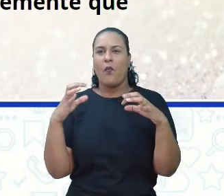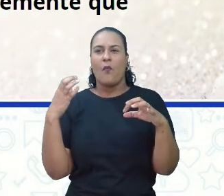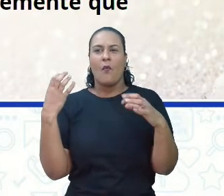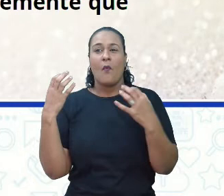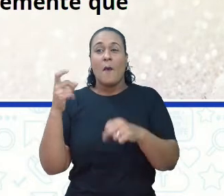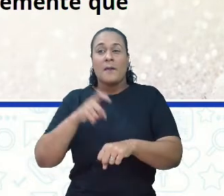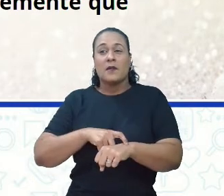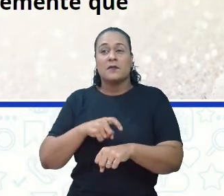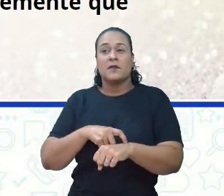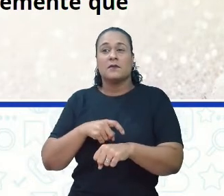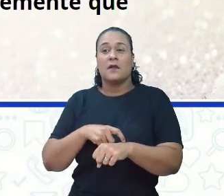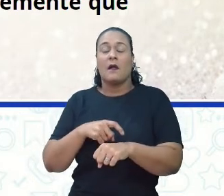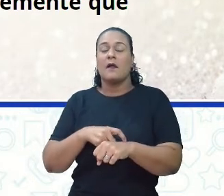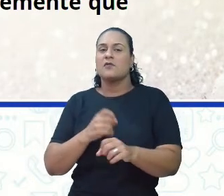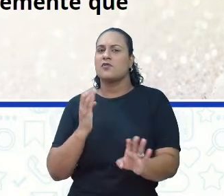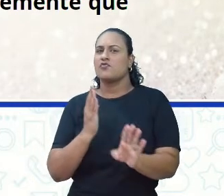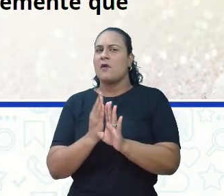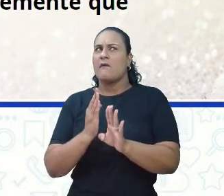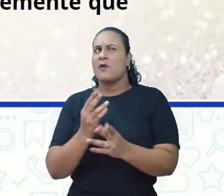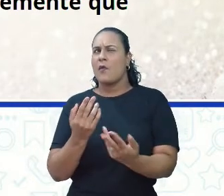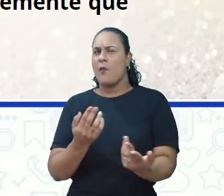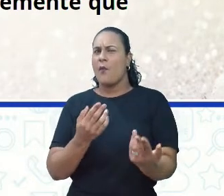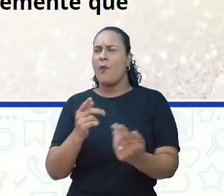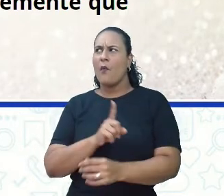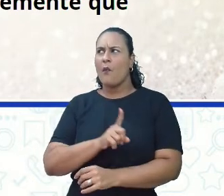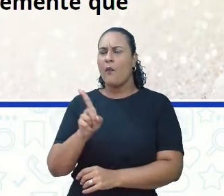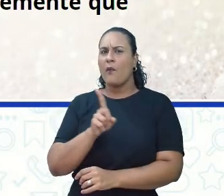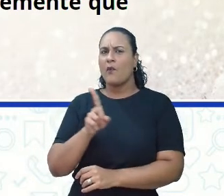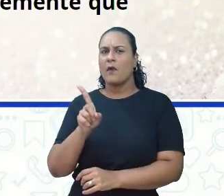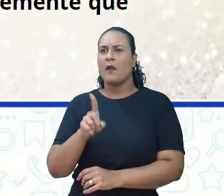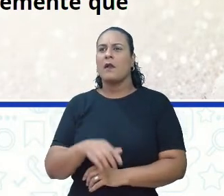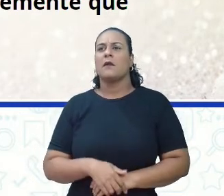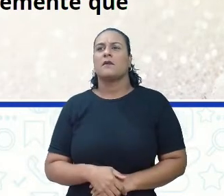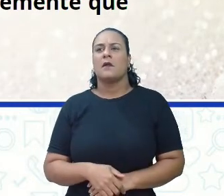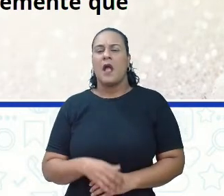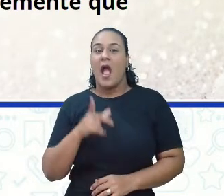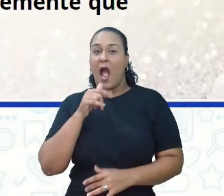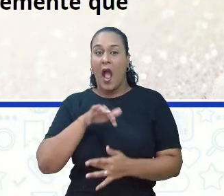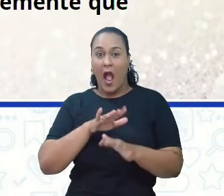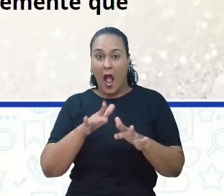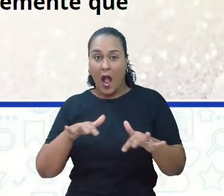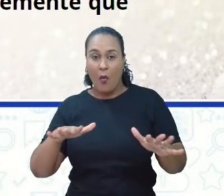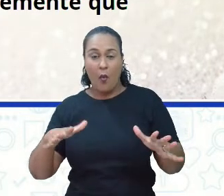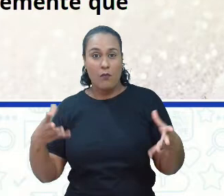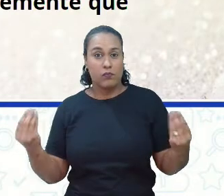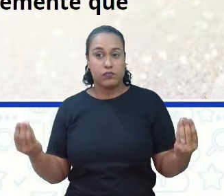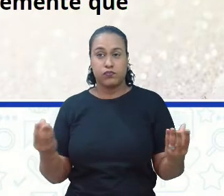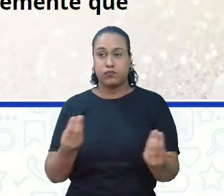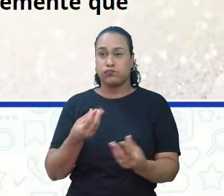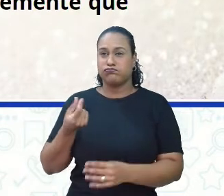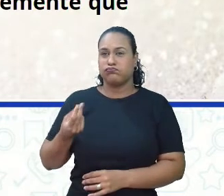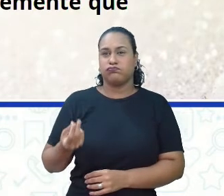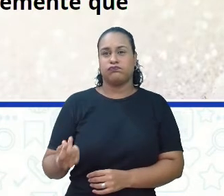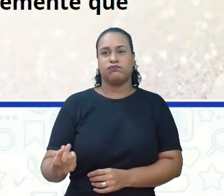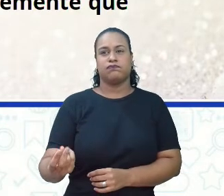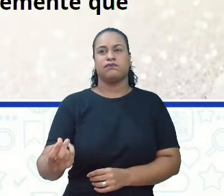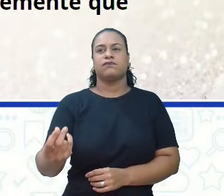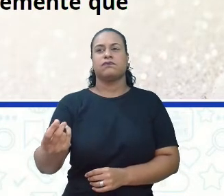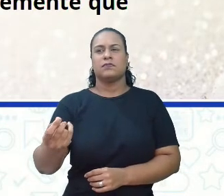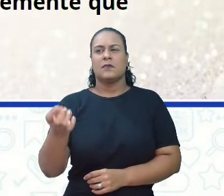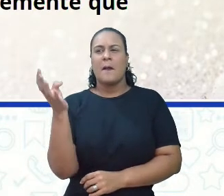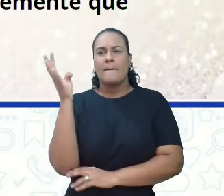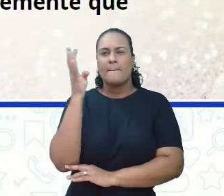porque neste tempo de agora os achávamos como os de lá. Águas são muitas, infindas, e em tal maneira é graciosa